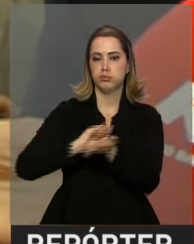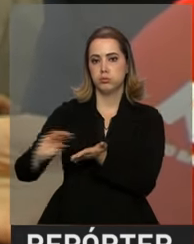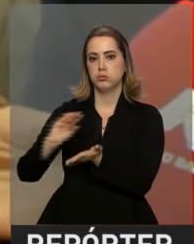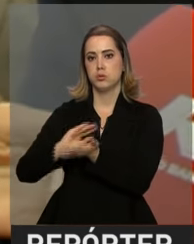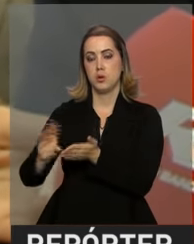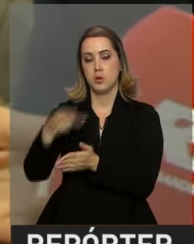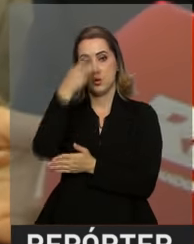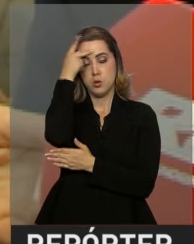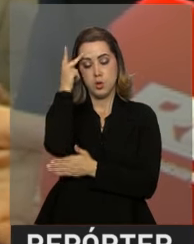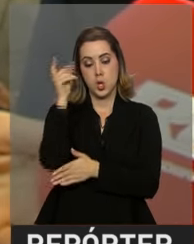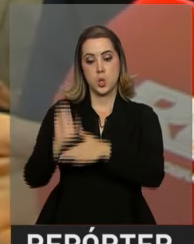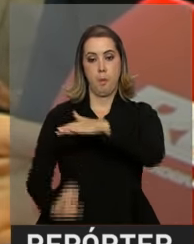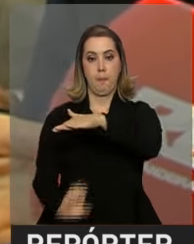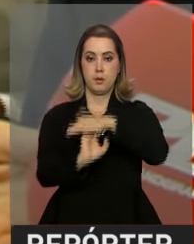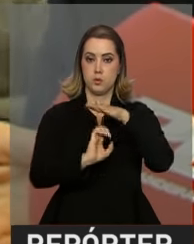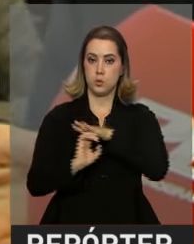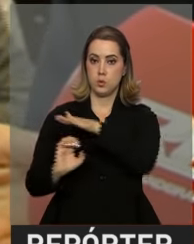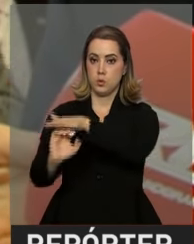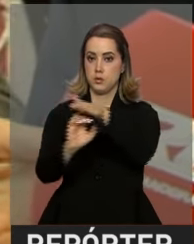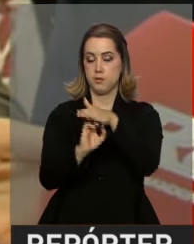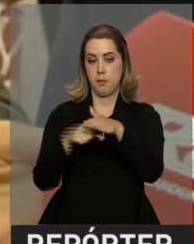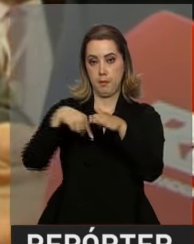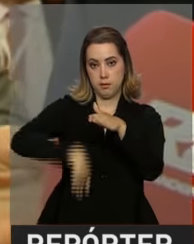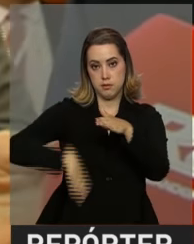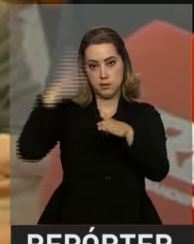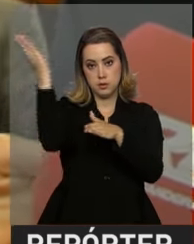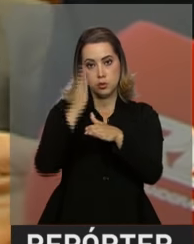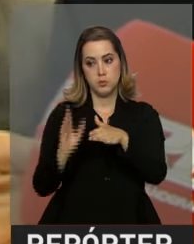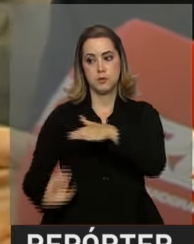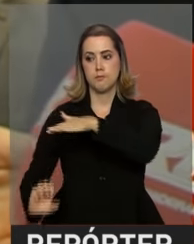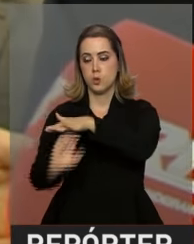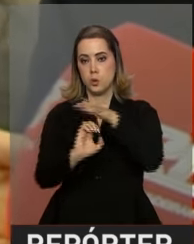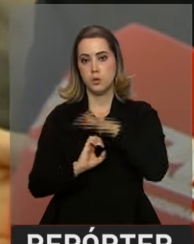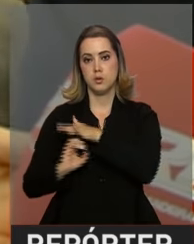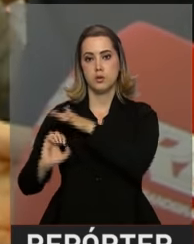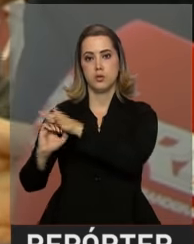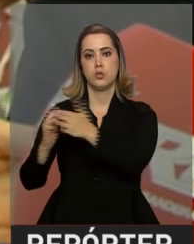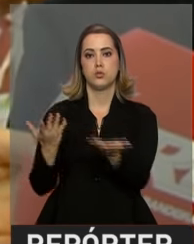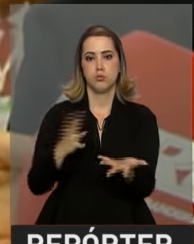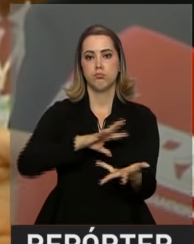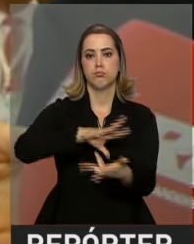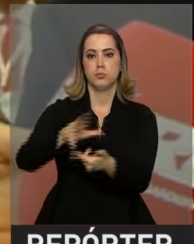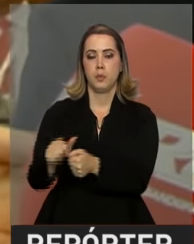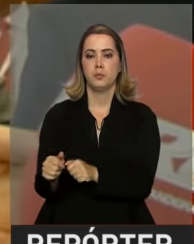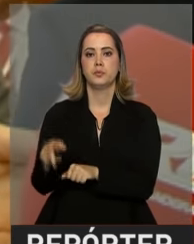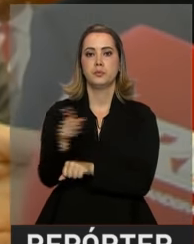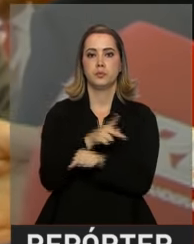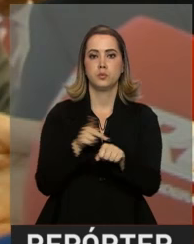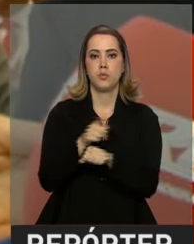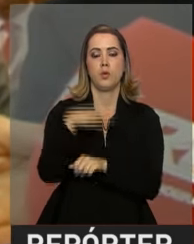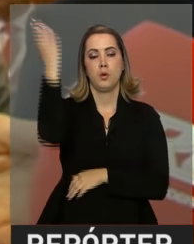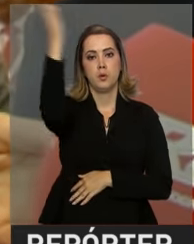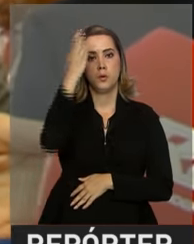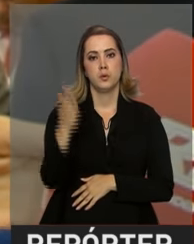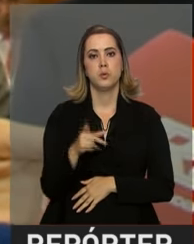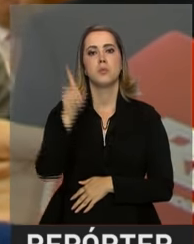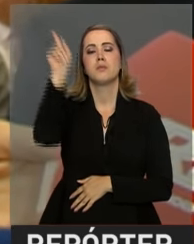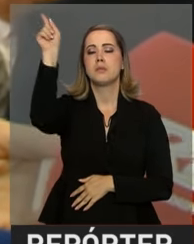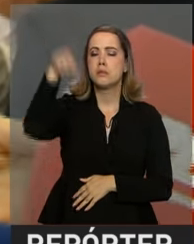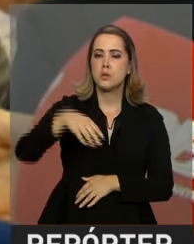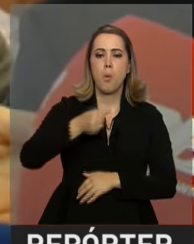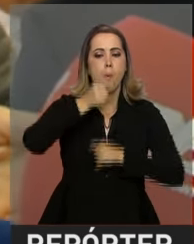investidores internos e investidores externos. Nunca houve tanta liquidez no mundo quanto tem agora. E o Brasil é um mar